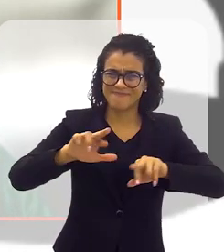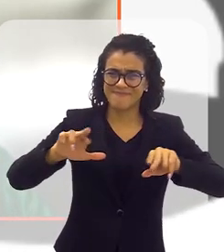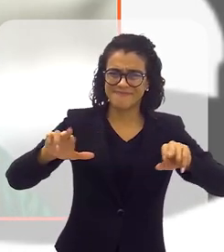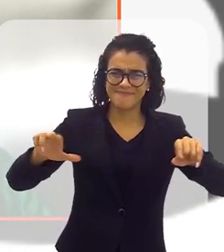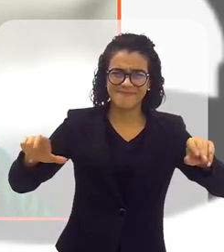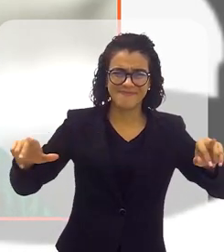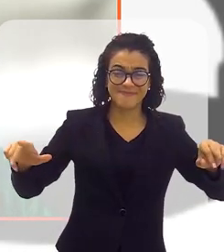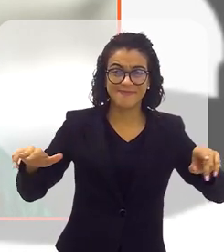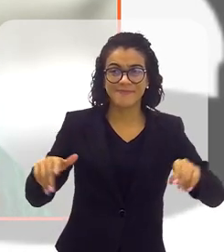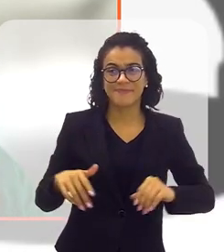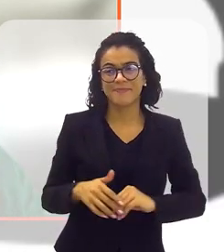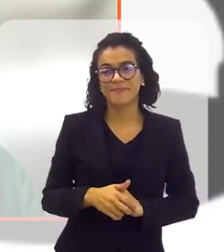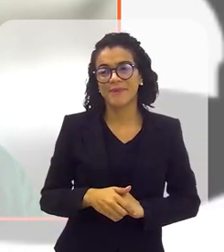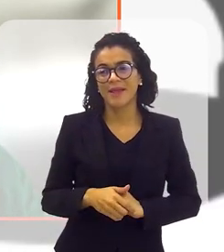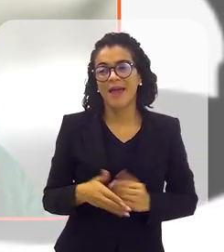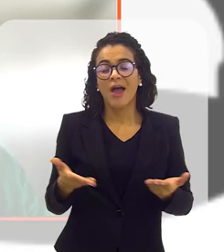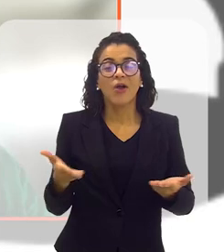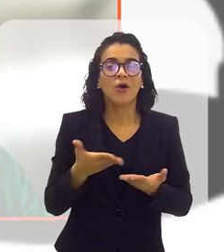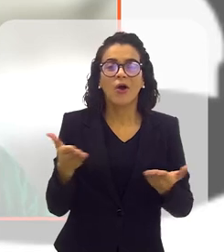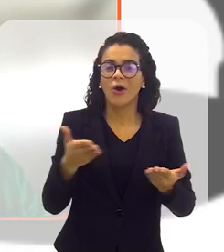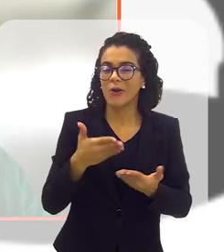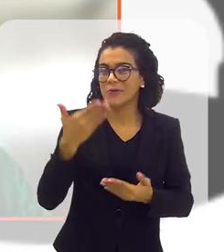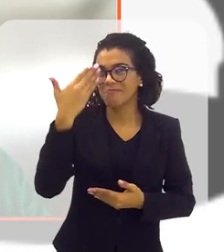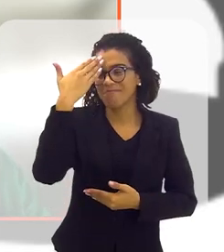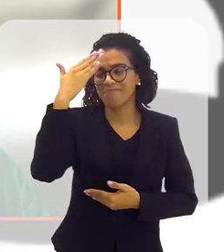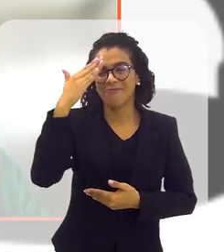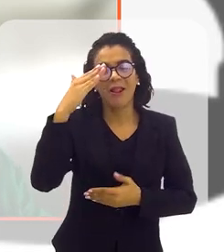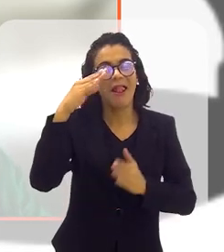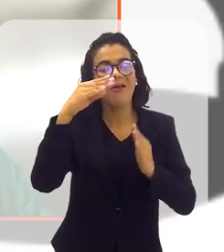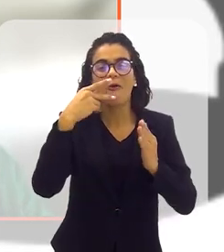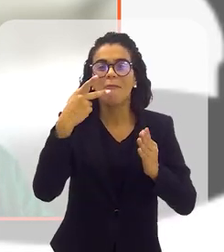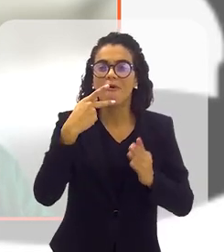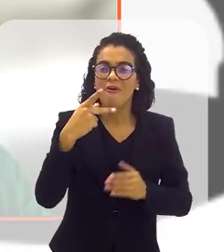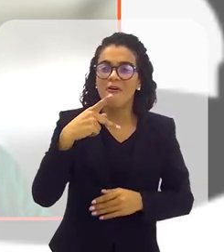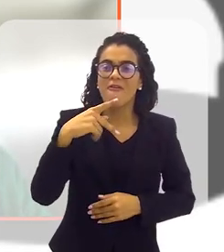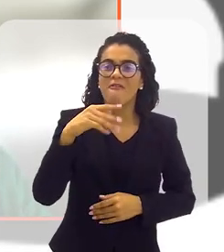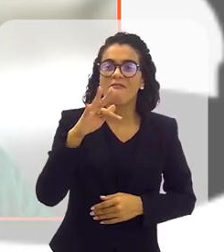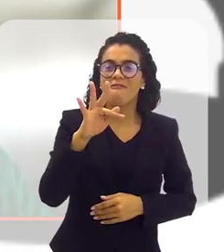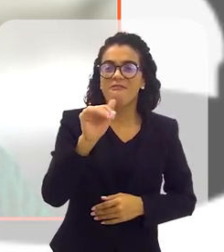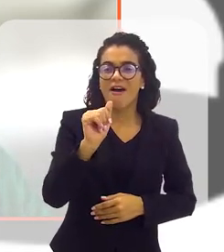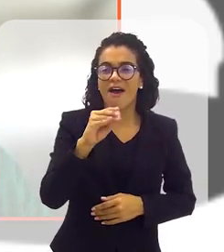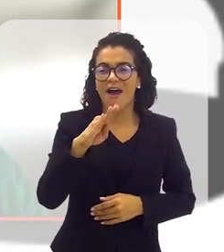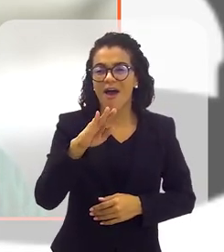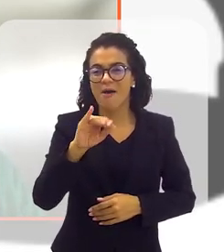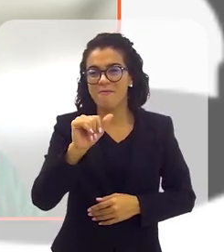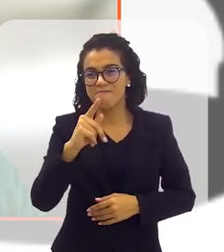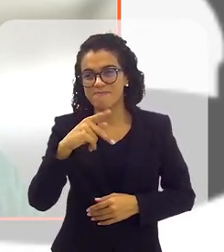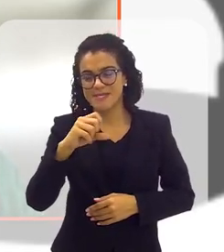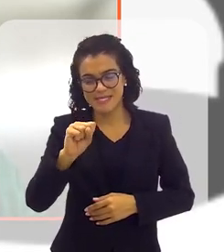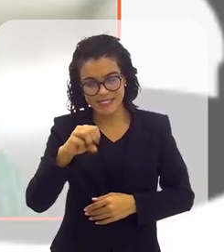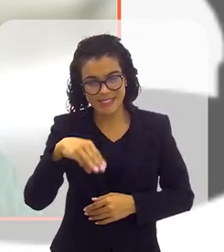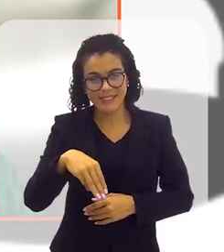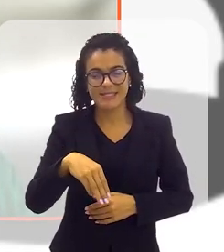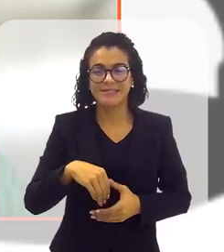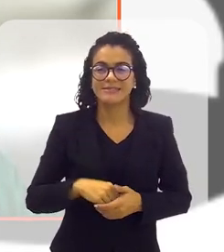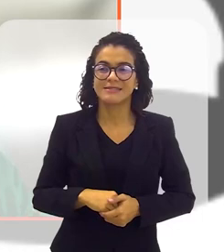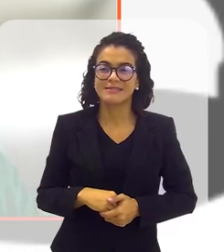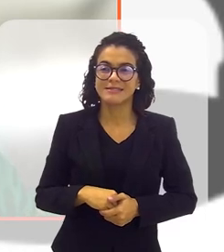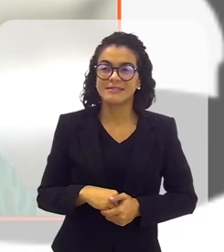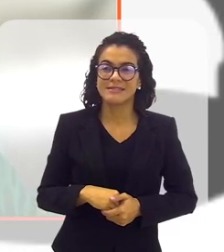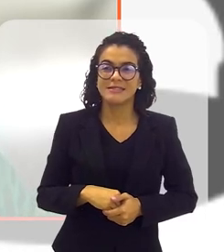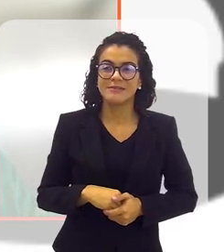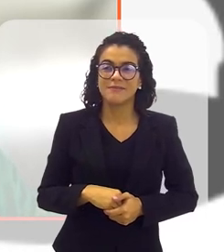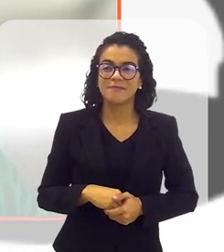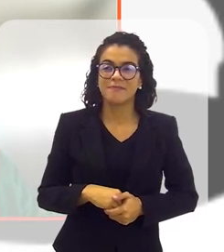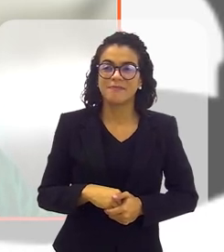A gente pode aqui, agora eu não vou saber te falar, mas eu sei que a APSIM e a Europe Assistance atuam